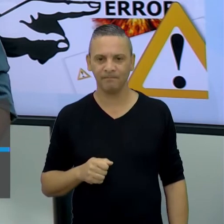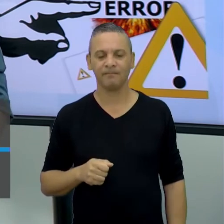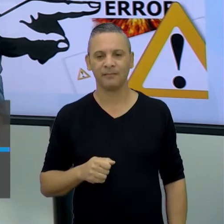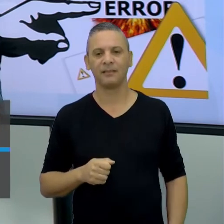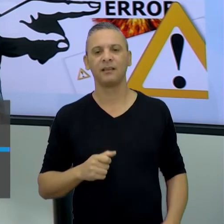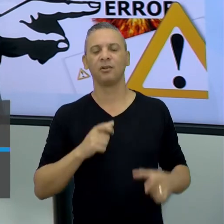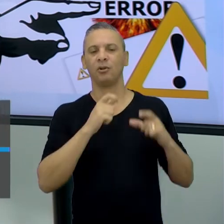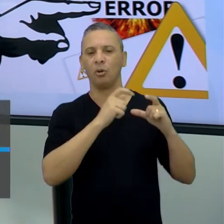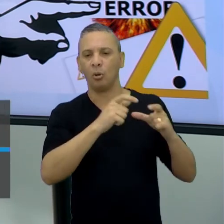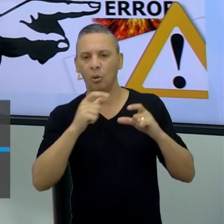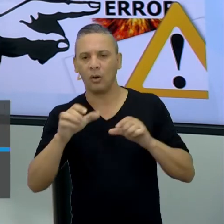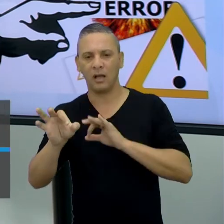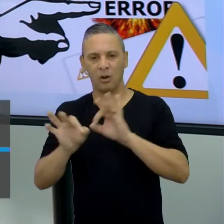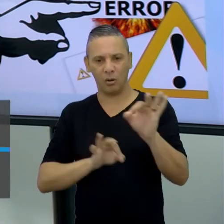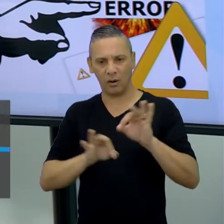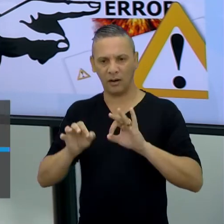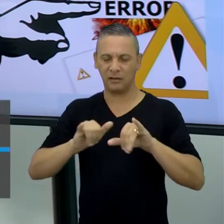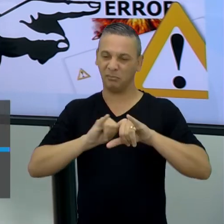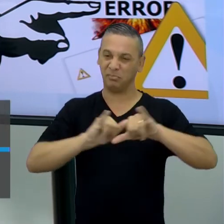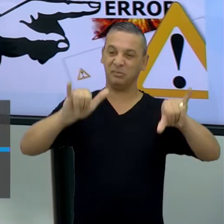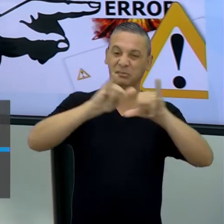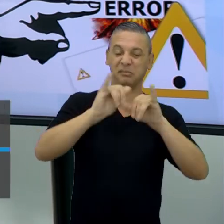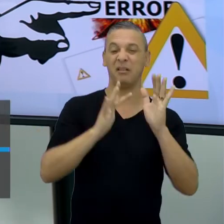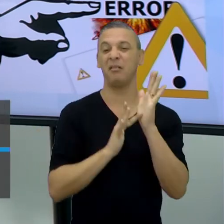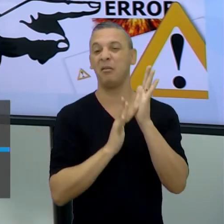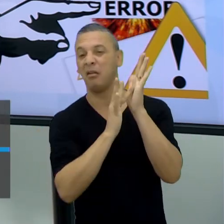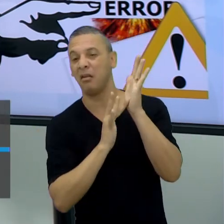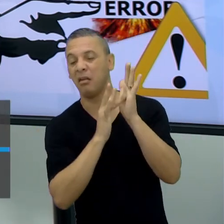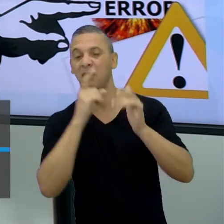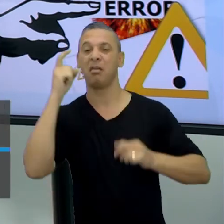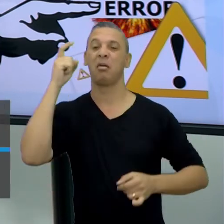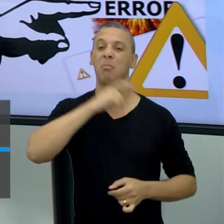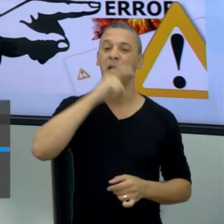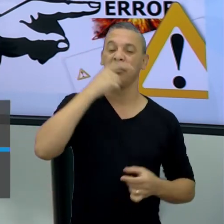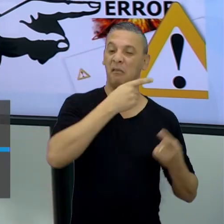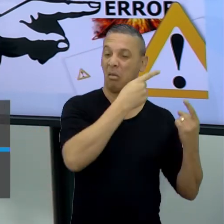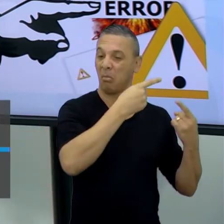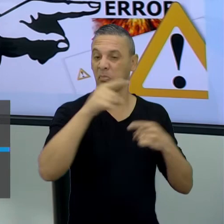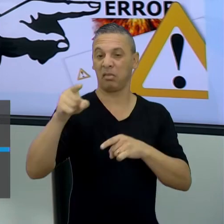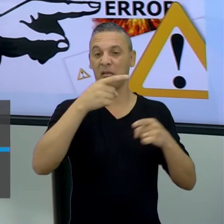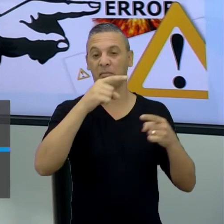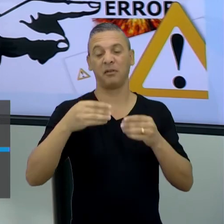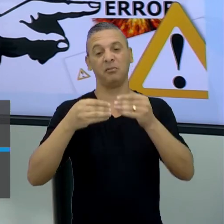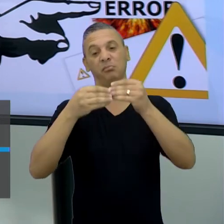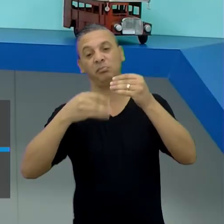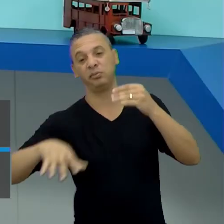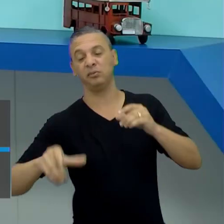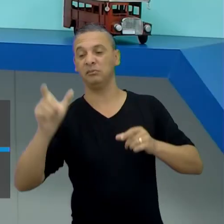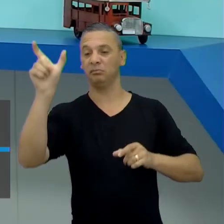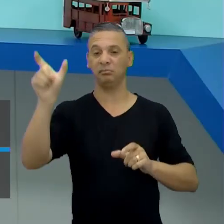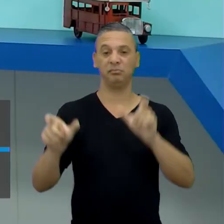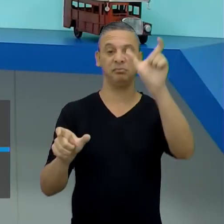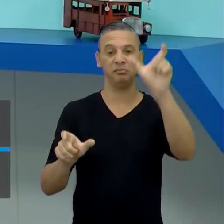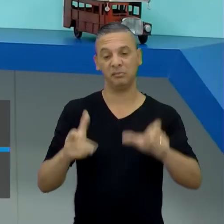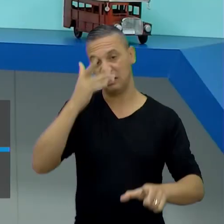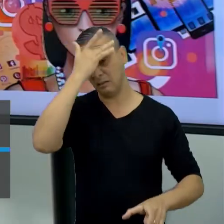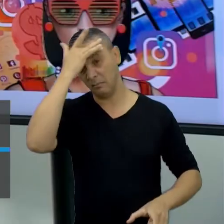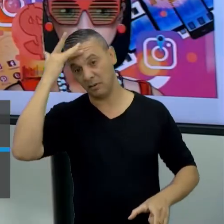Escritórios de fake news. Hoax, são farsas. Mentiras para gerar danos mesmo. A indivíduos, a